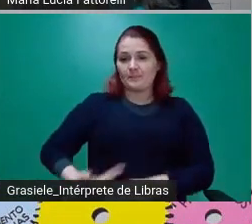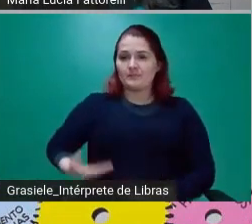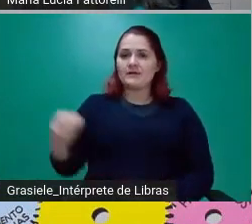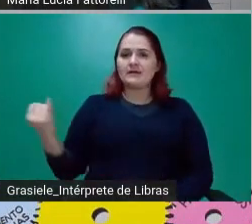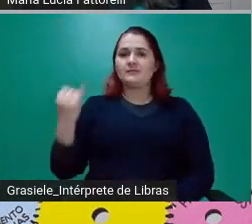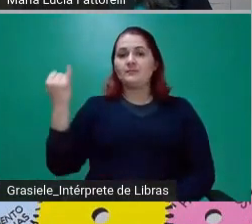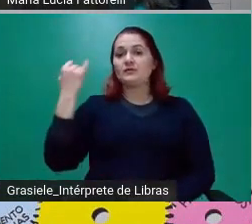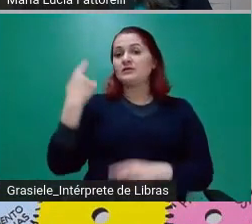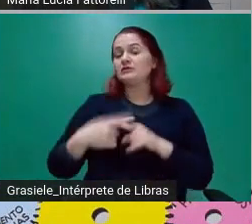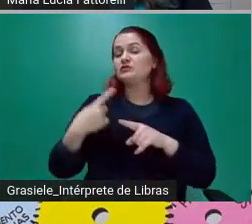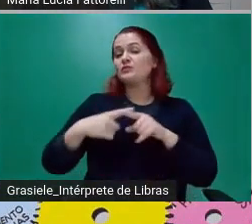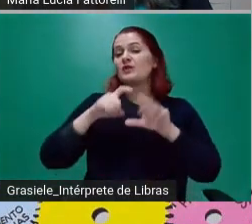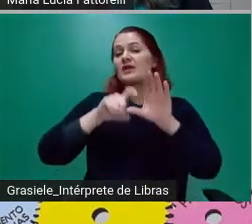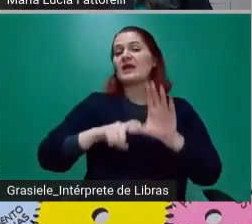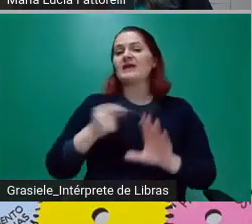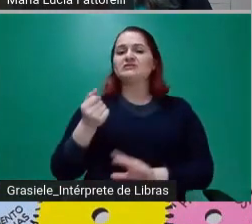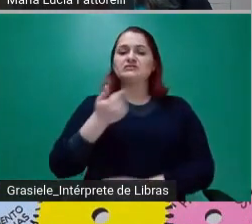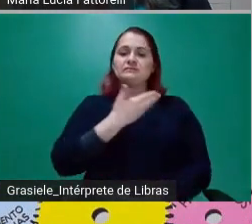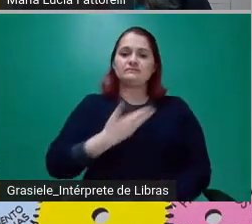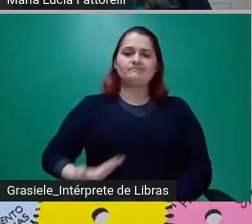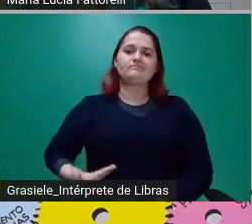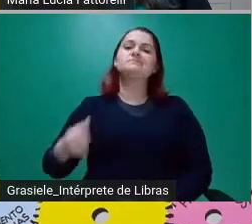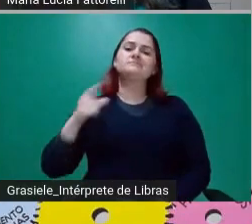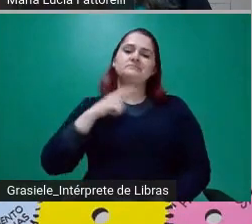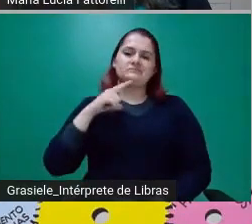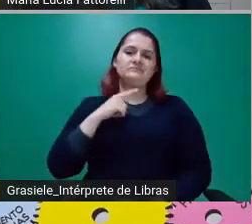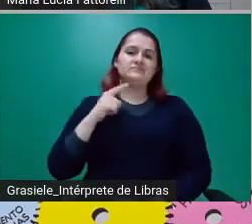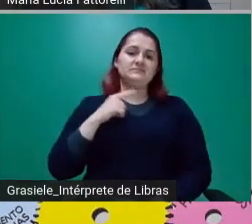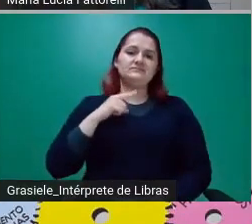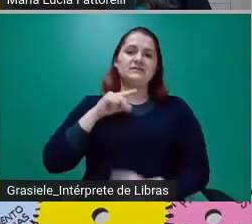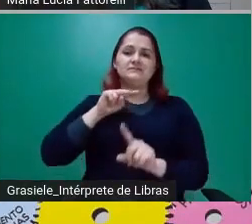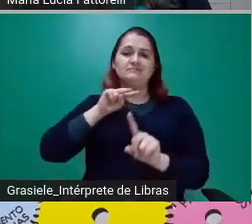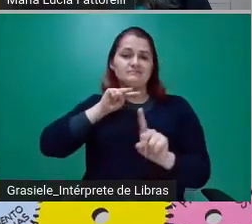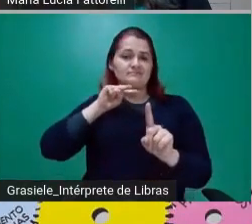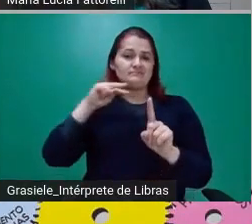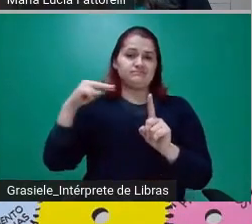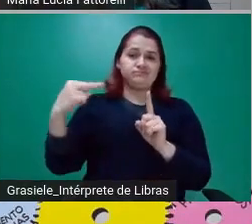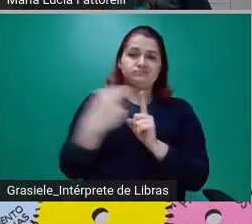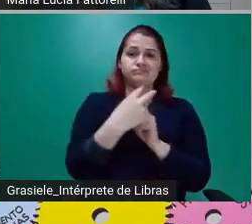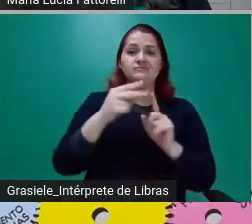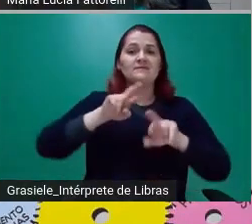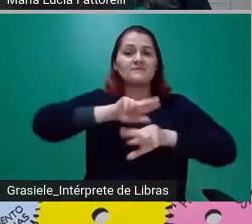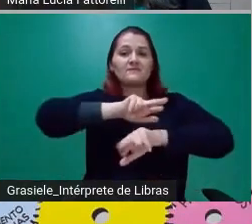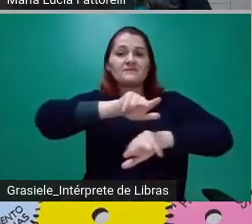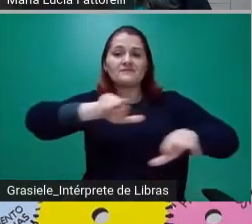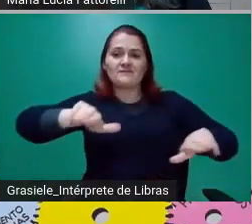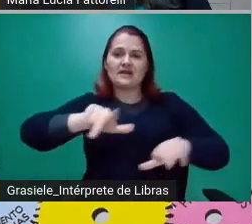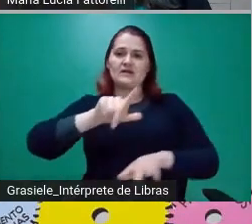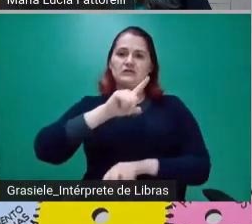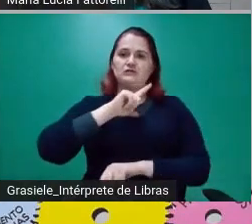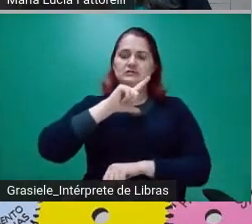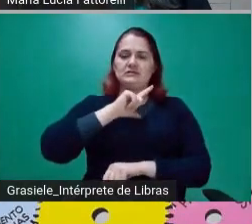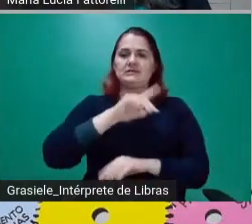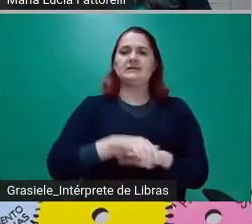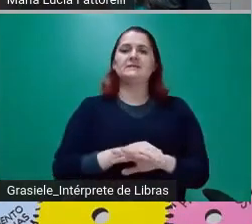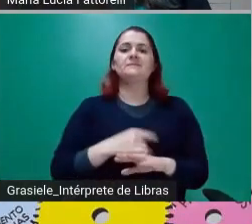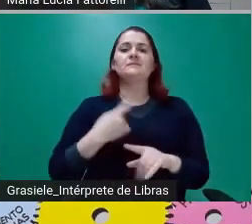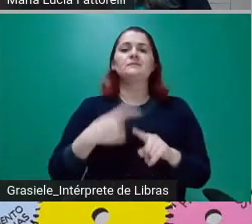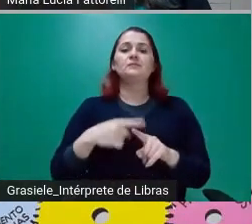assume um caráter de múltiplas dimensões, né? Porque dispositivos legais e infralegais e